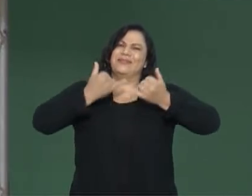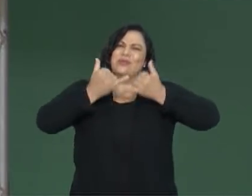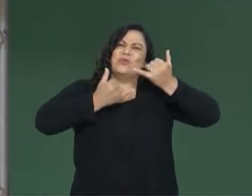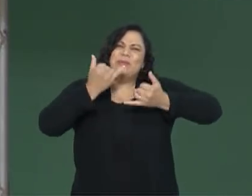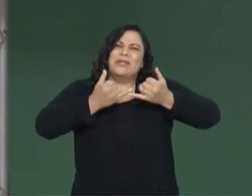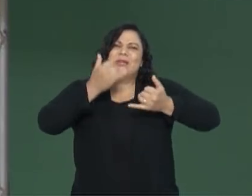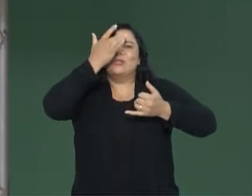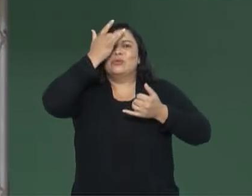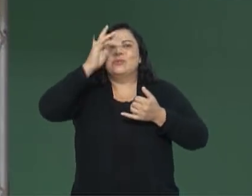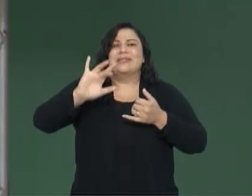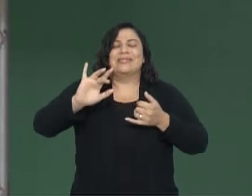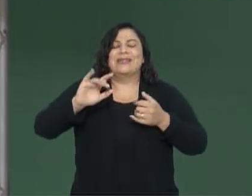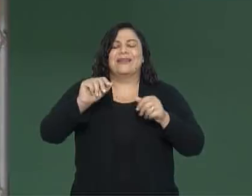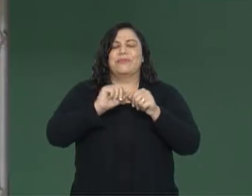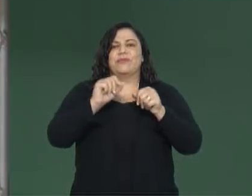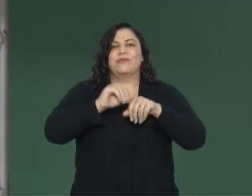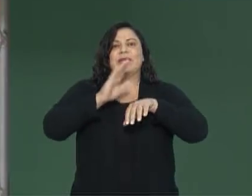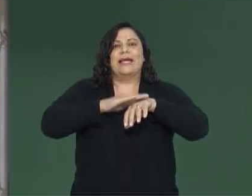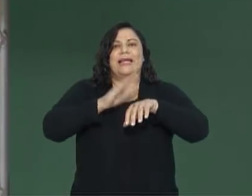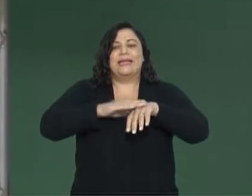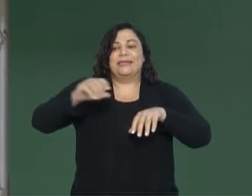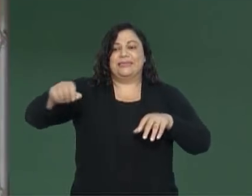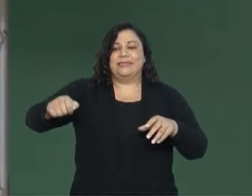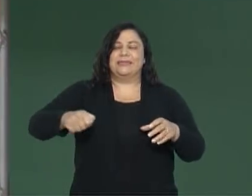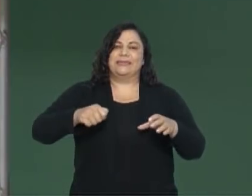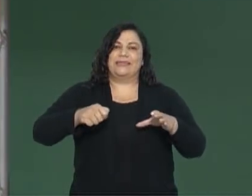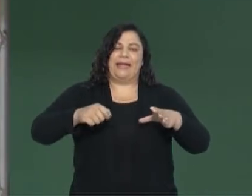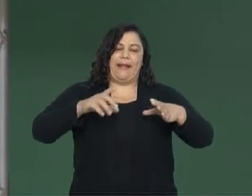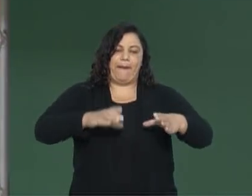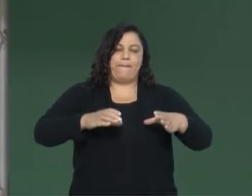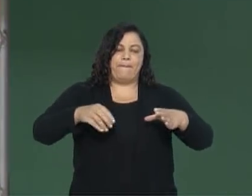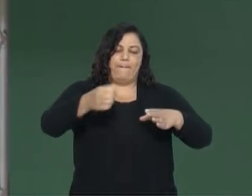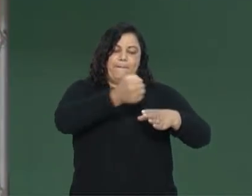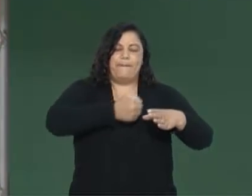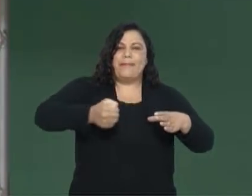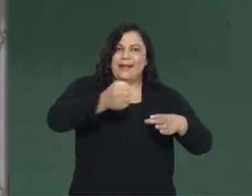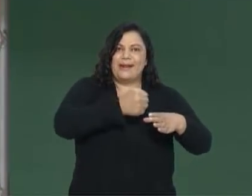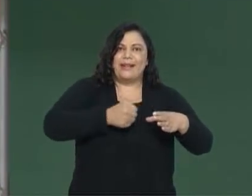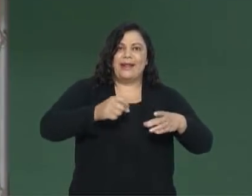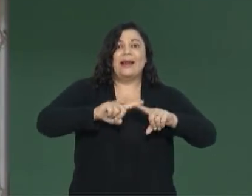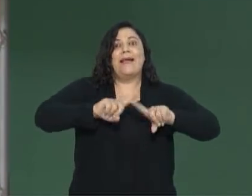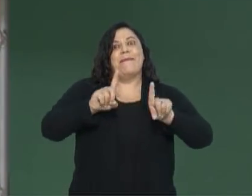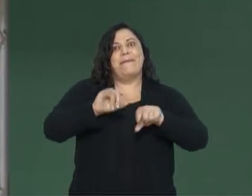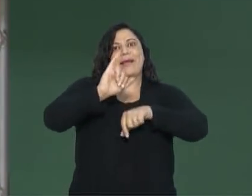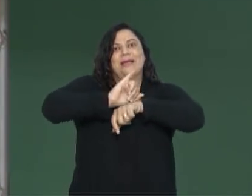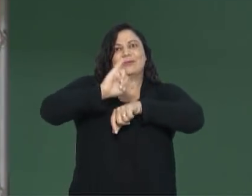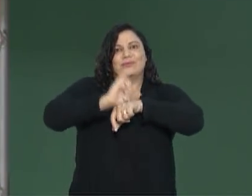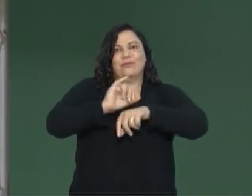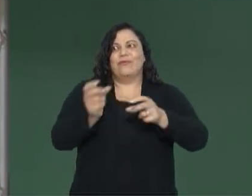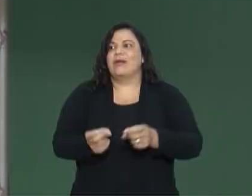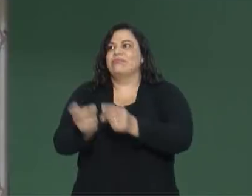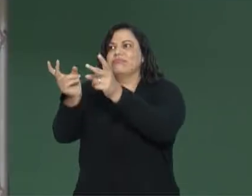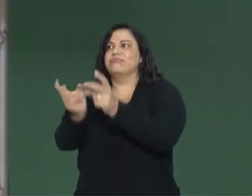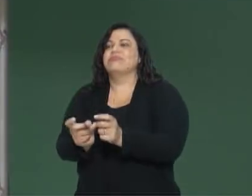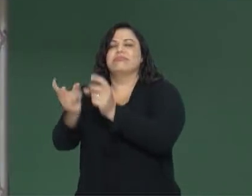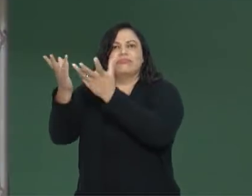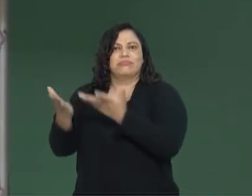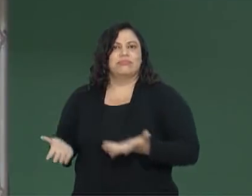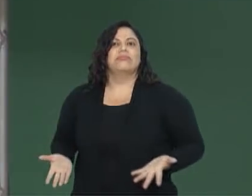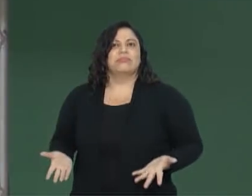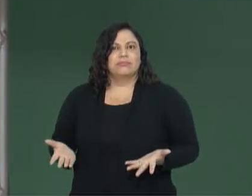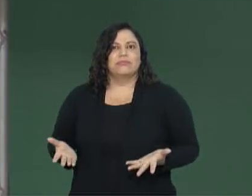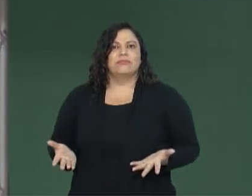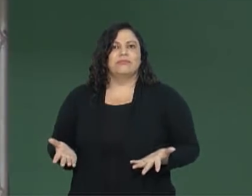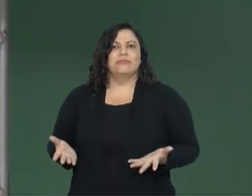fazer panela, mas exportamos o ferro para que um país europeu como a França faça a panela e